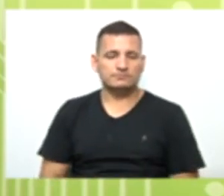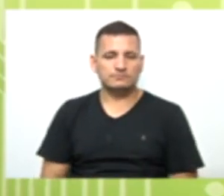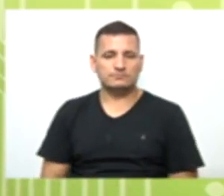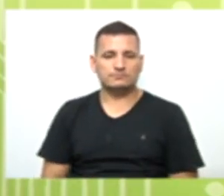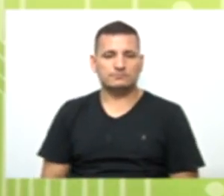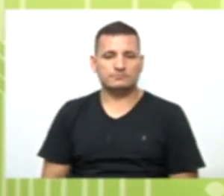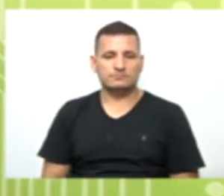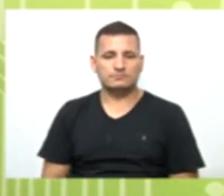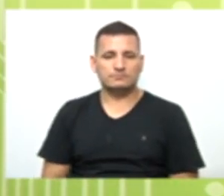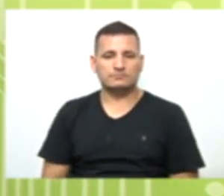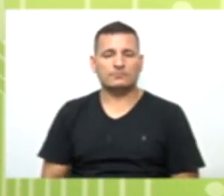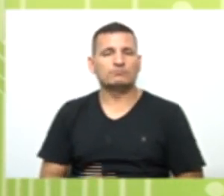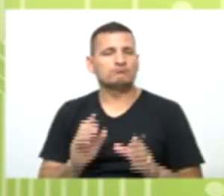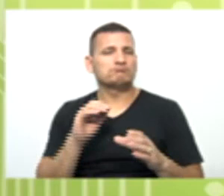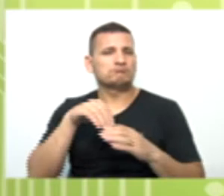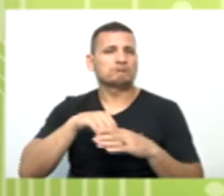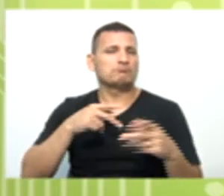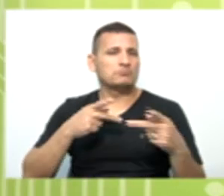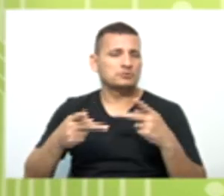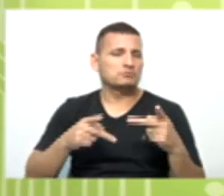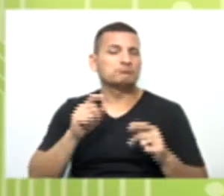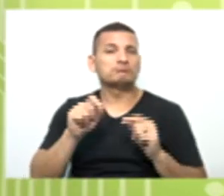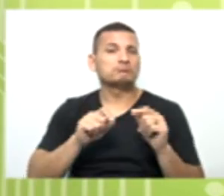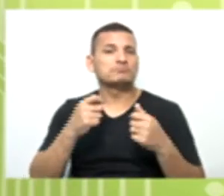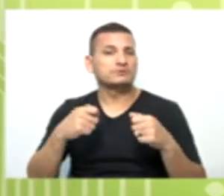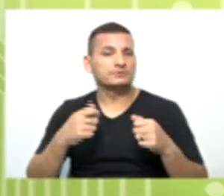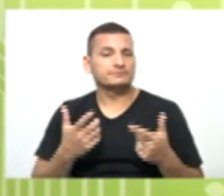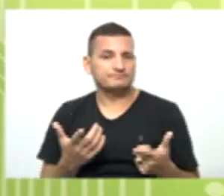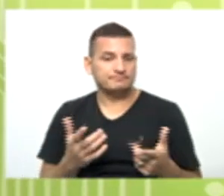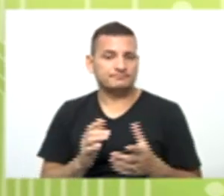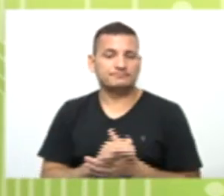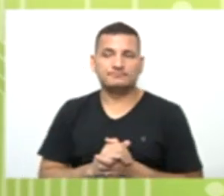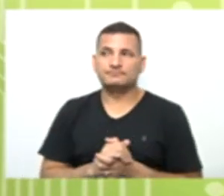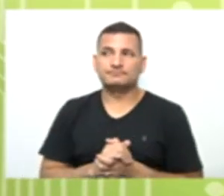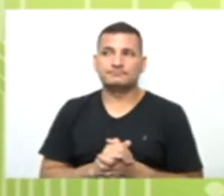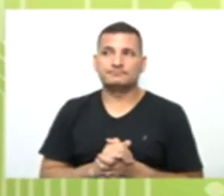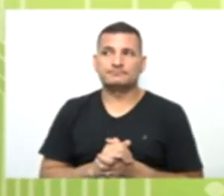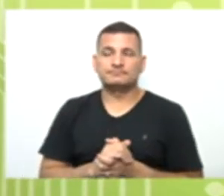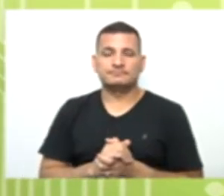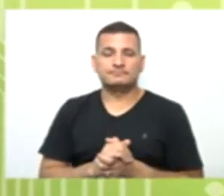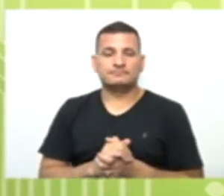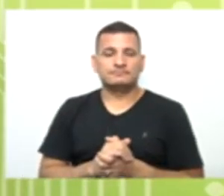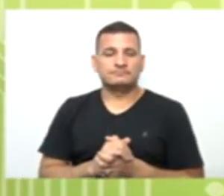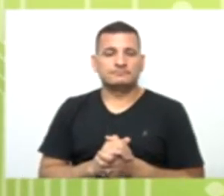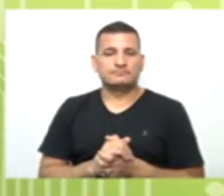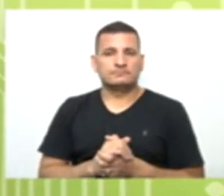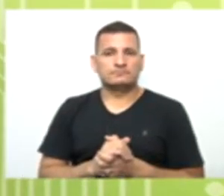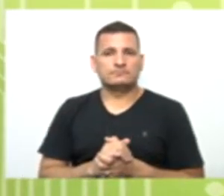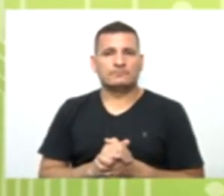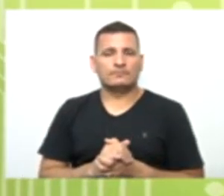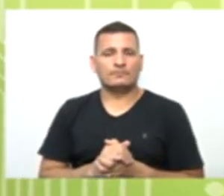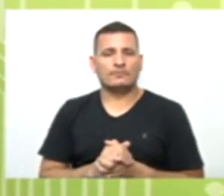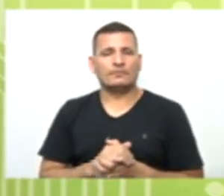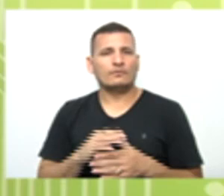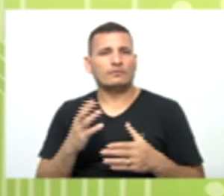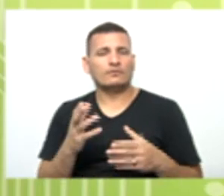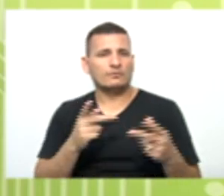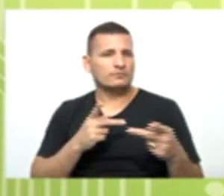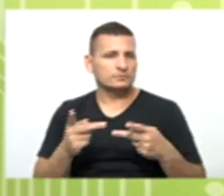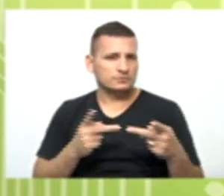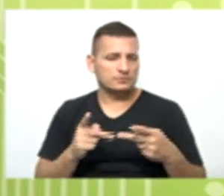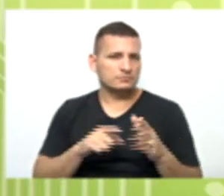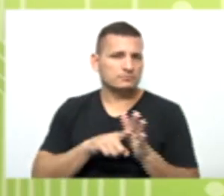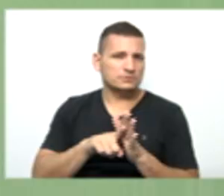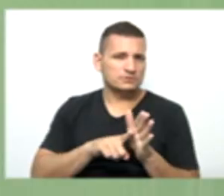e o que ele precisa conter. Então, nós temos aqui, olha só, o principal, né, elemento de um projeto